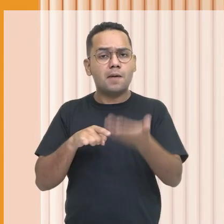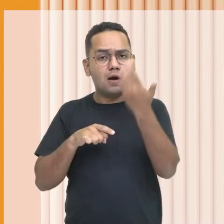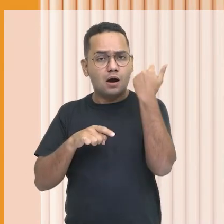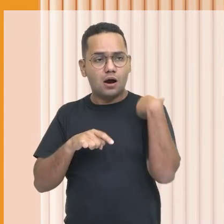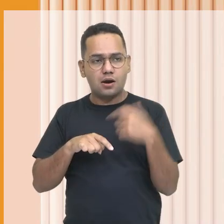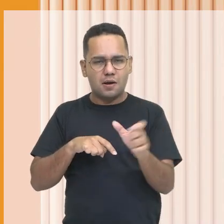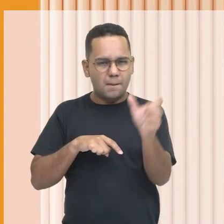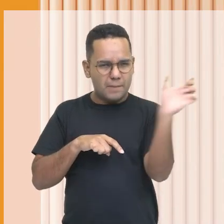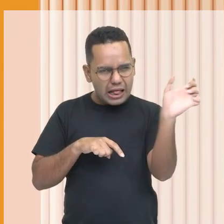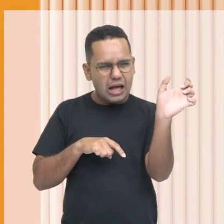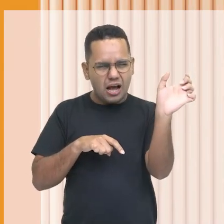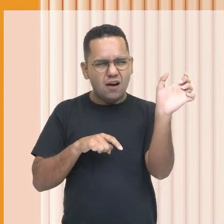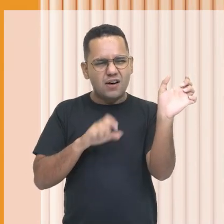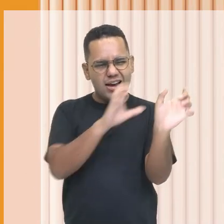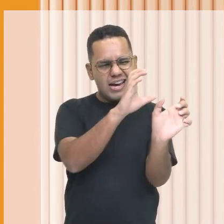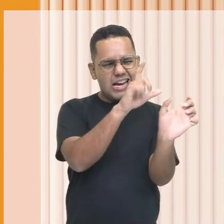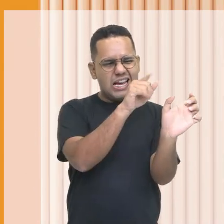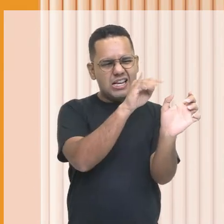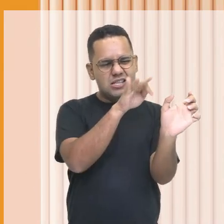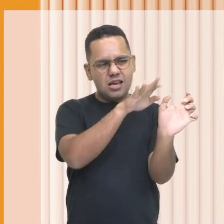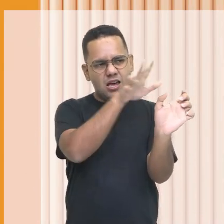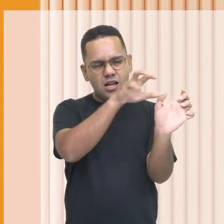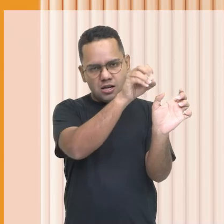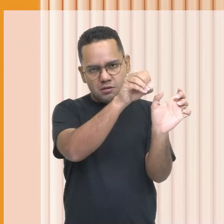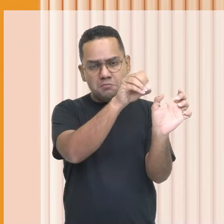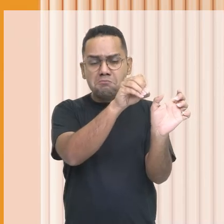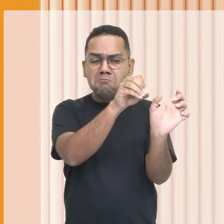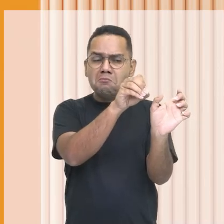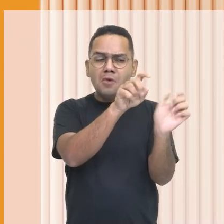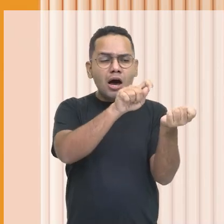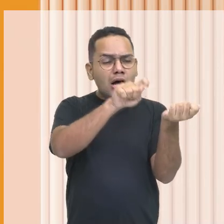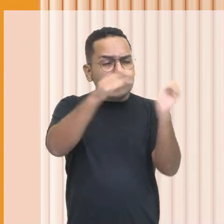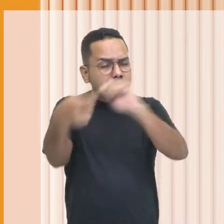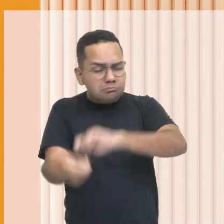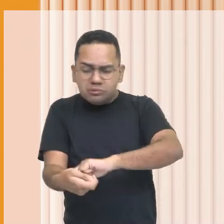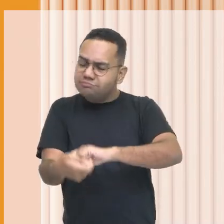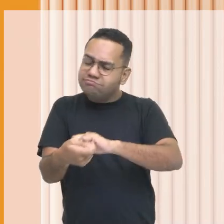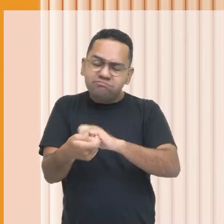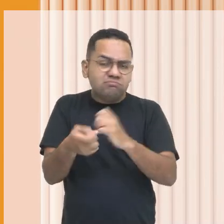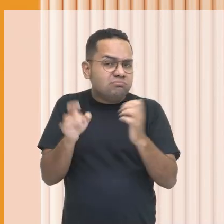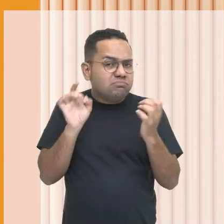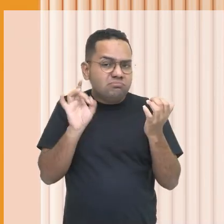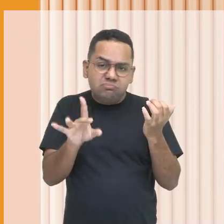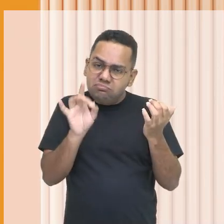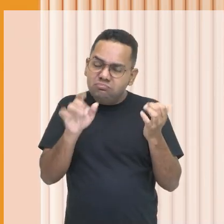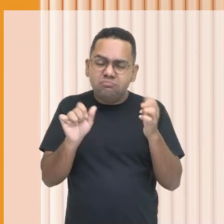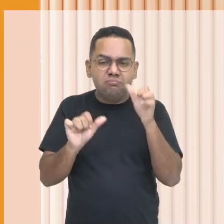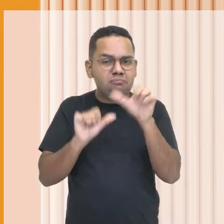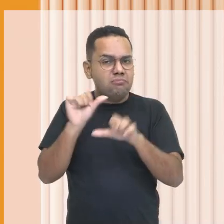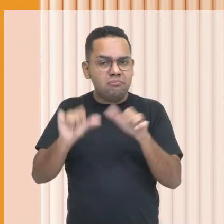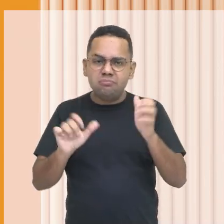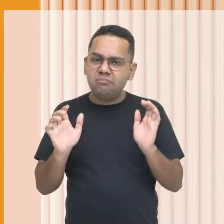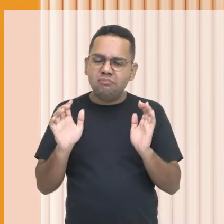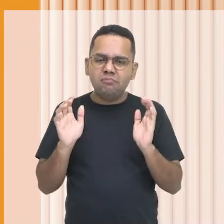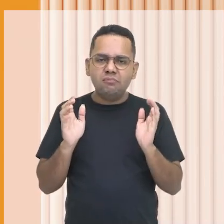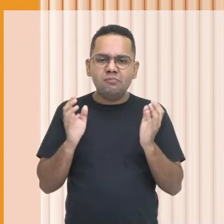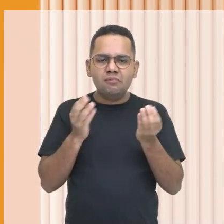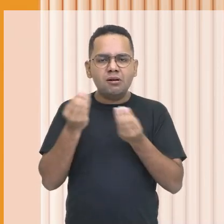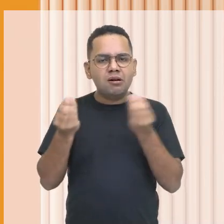implementadas no período colonial só tiveram agora uma nova roupagem, só mudou-se a forma